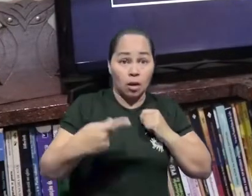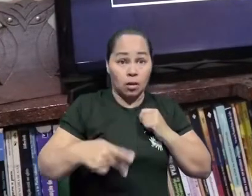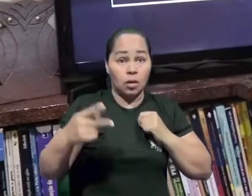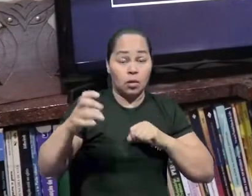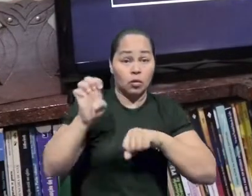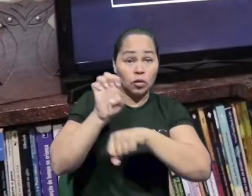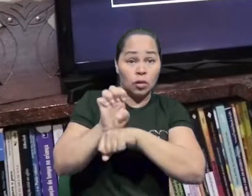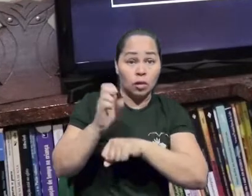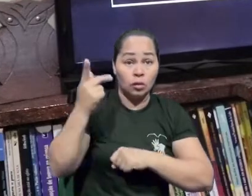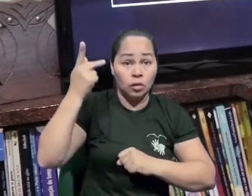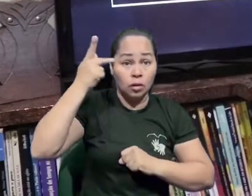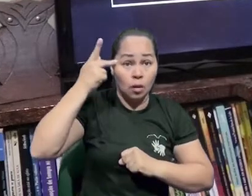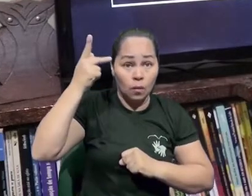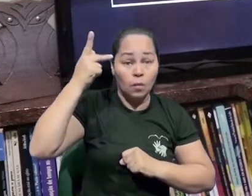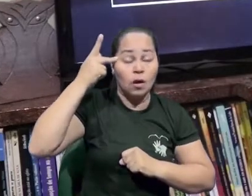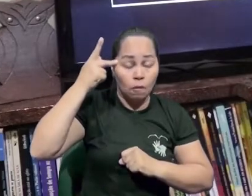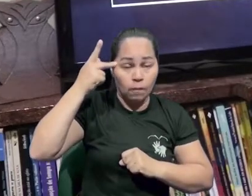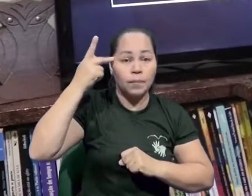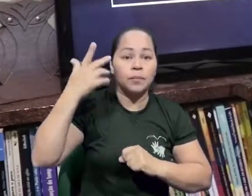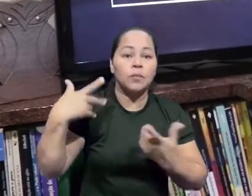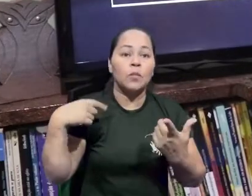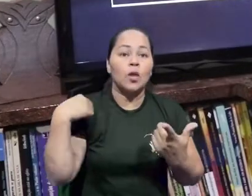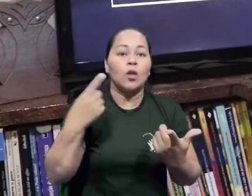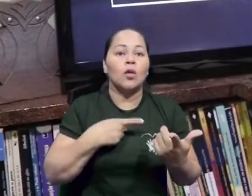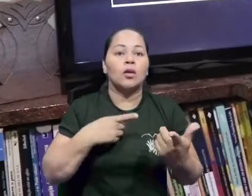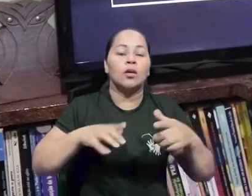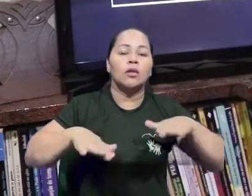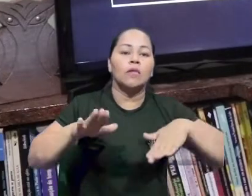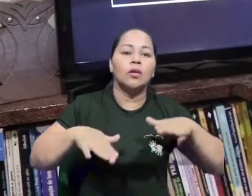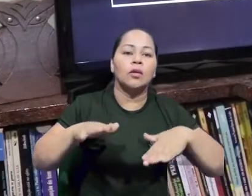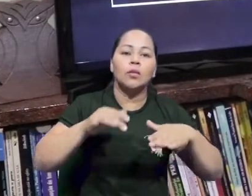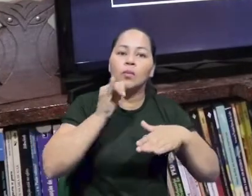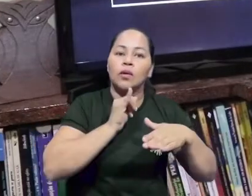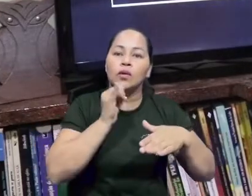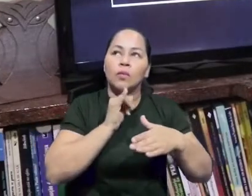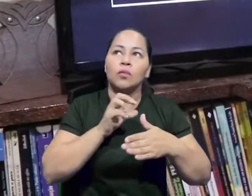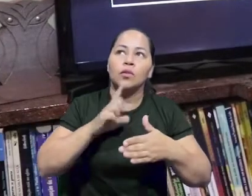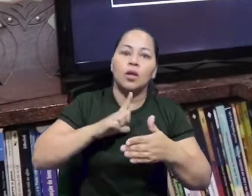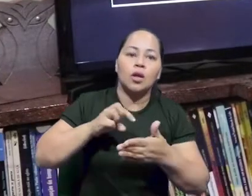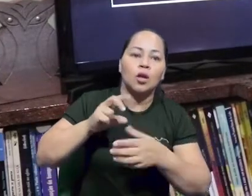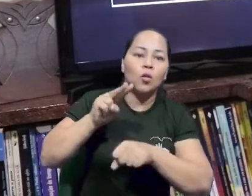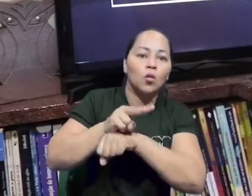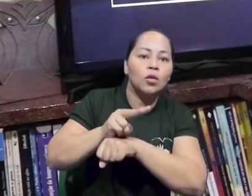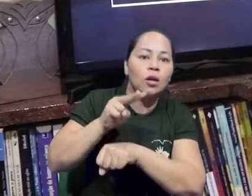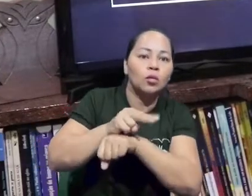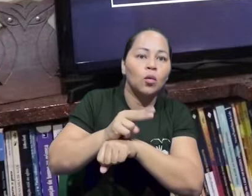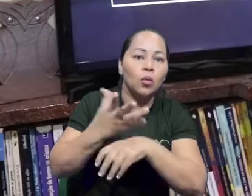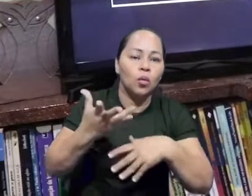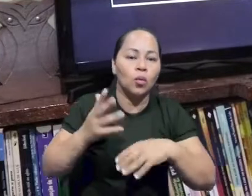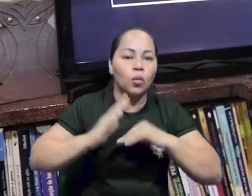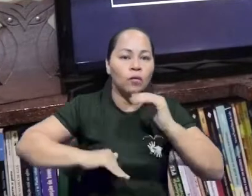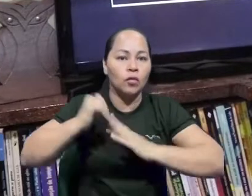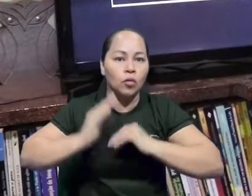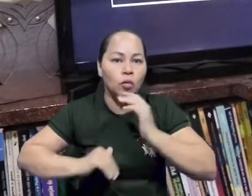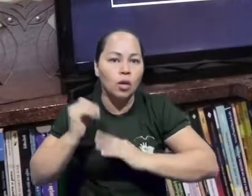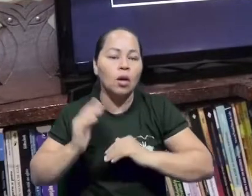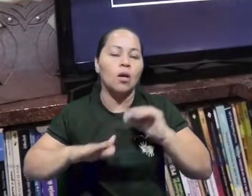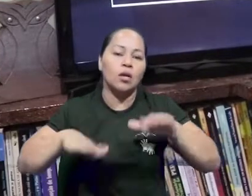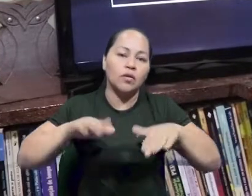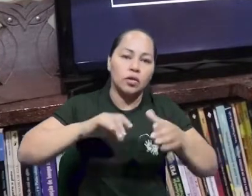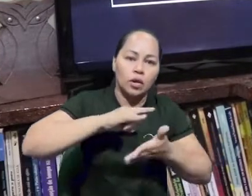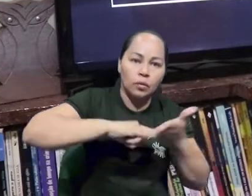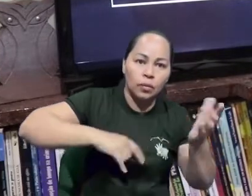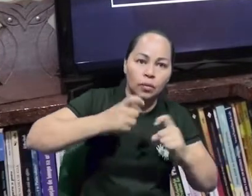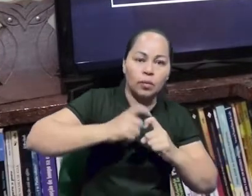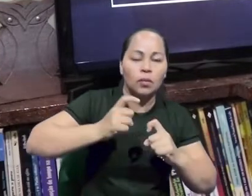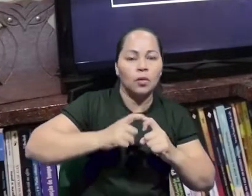São Paulo. A gente tem uma dificuldade muito grande de trazer cuidador. Muitos alunos têm no laudo,